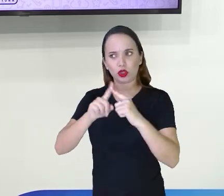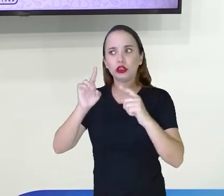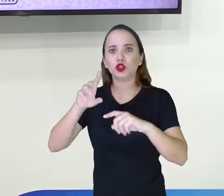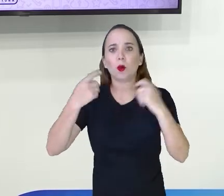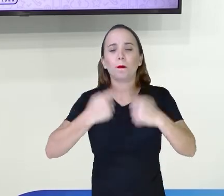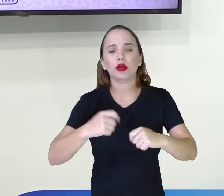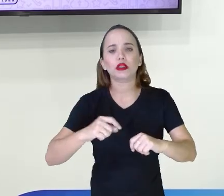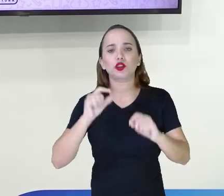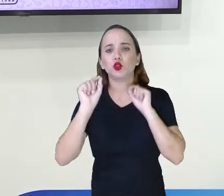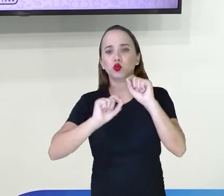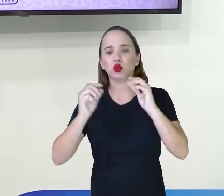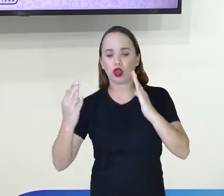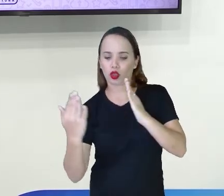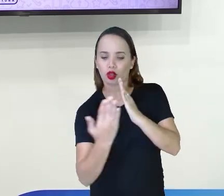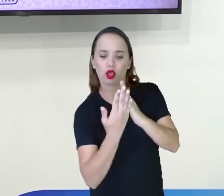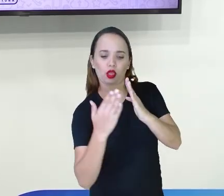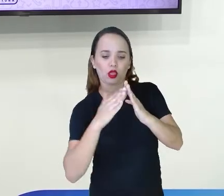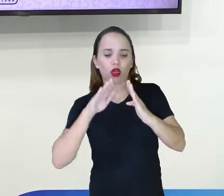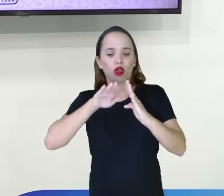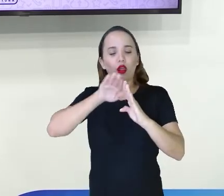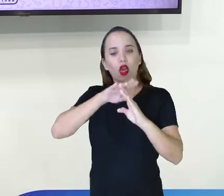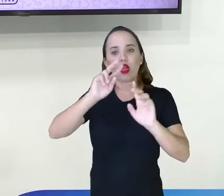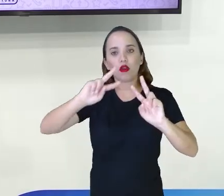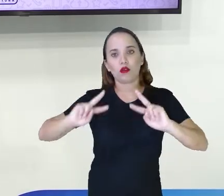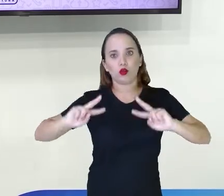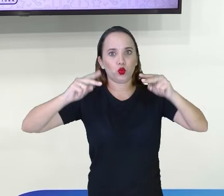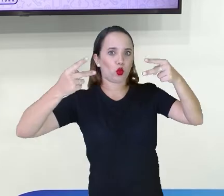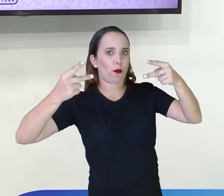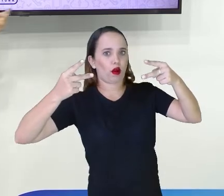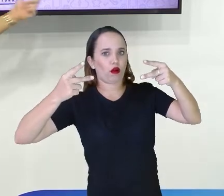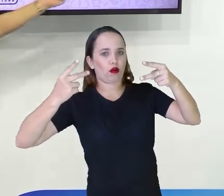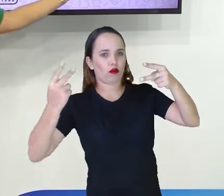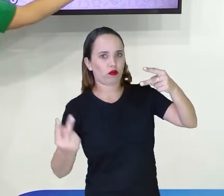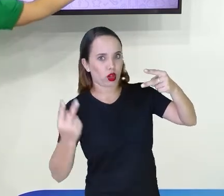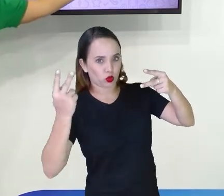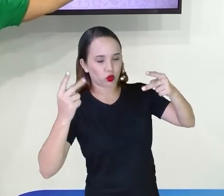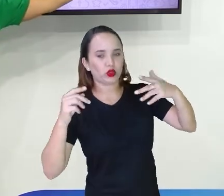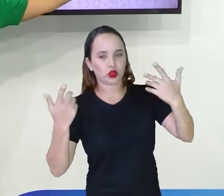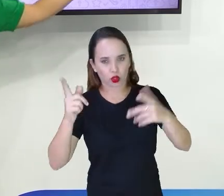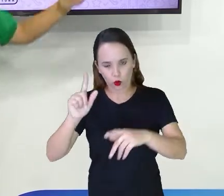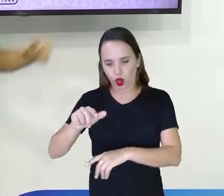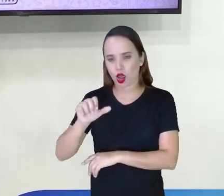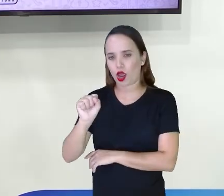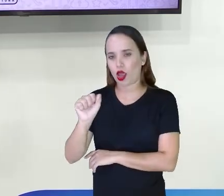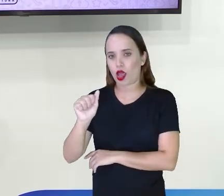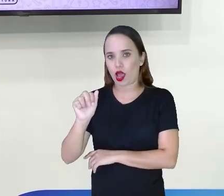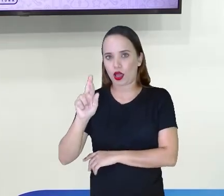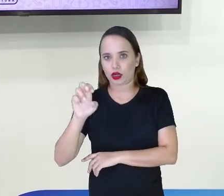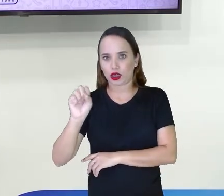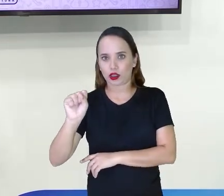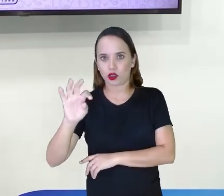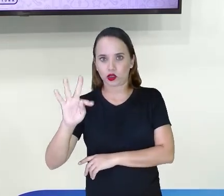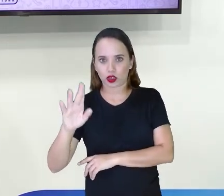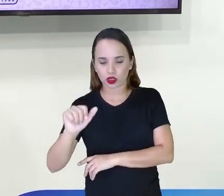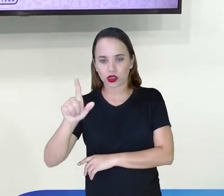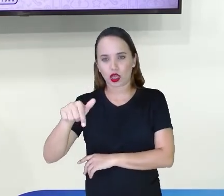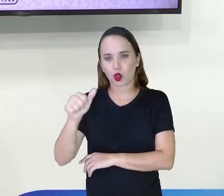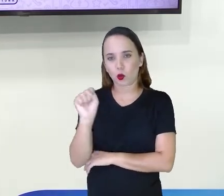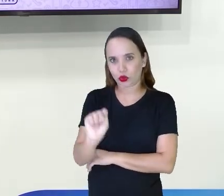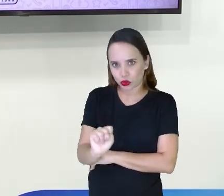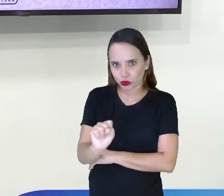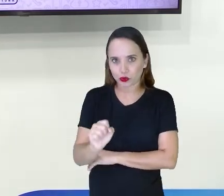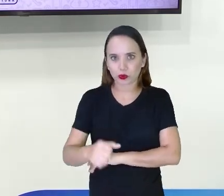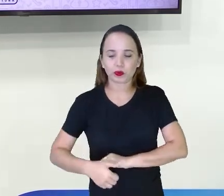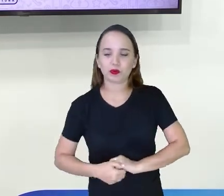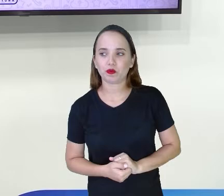multiplicar faces laterais vezes 2. 4 vezes 2, 8. 8 arestas.